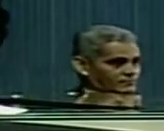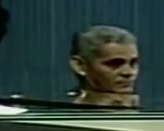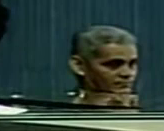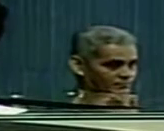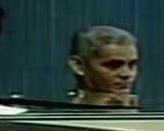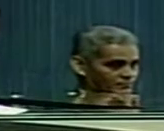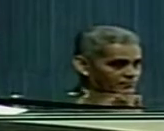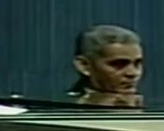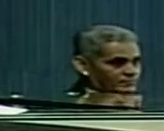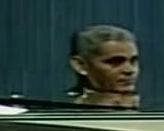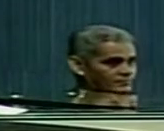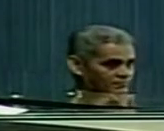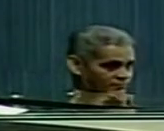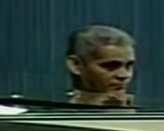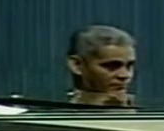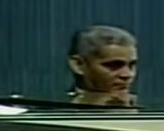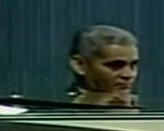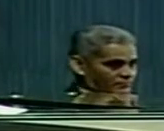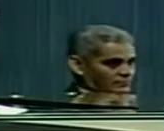reprise.